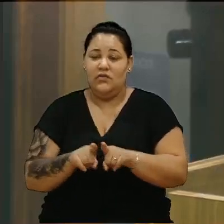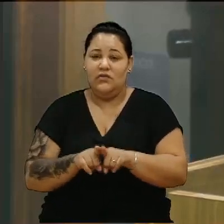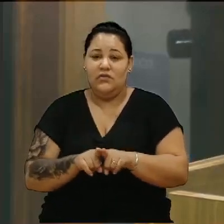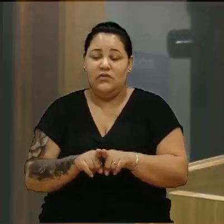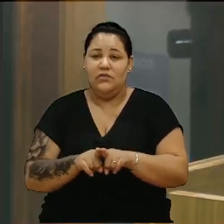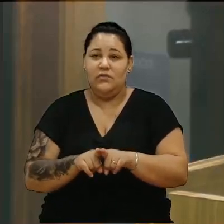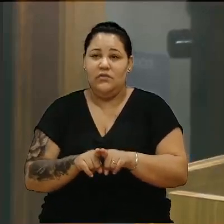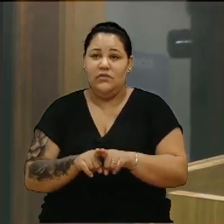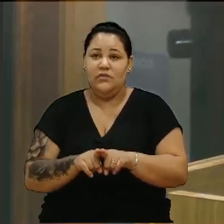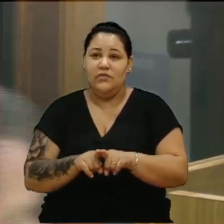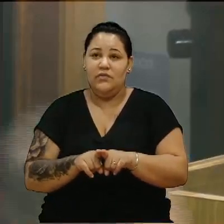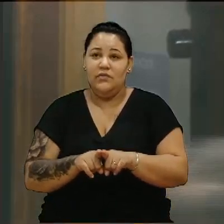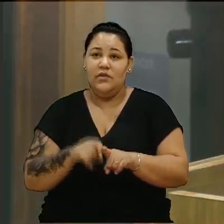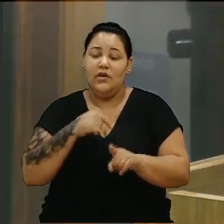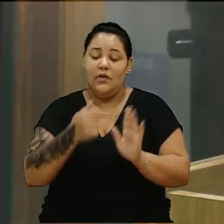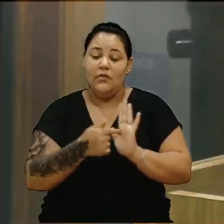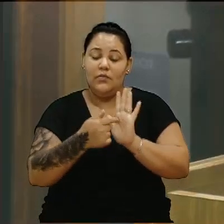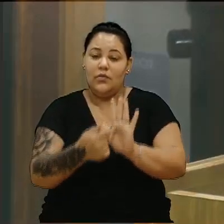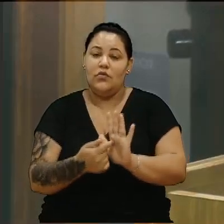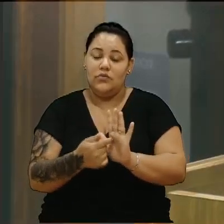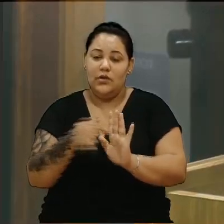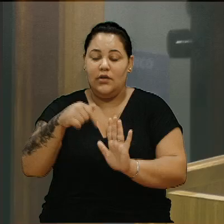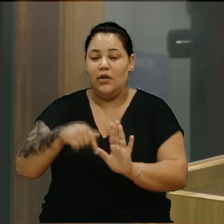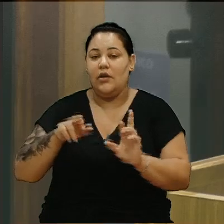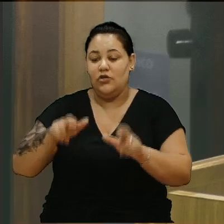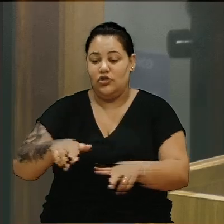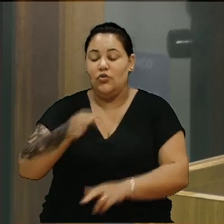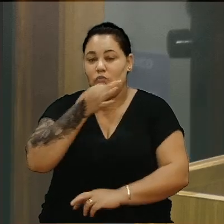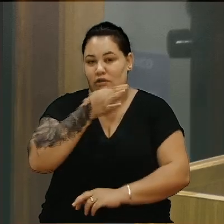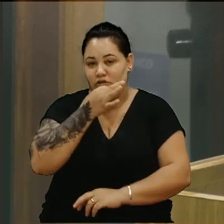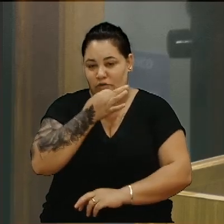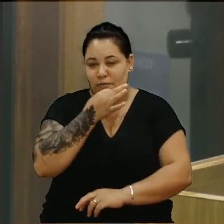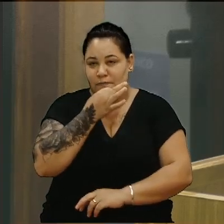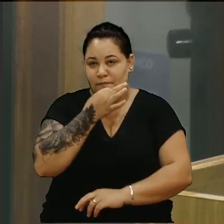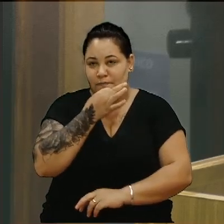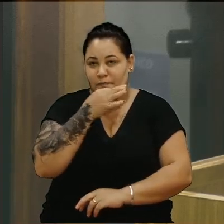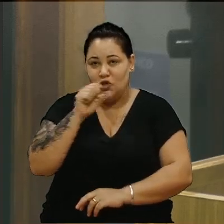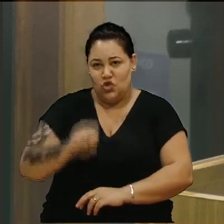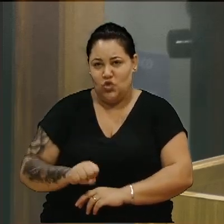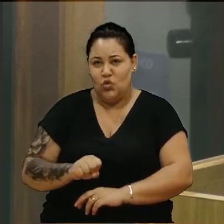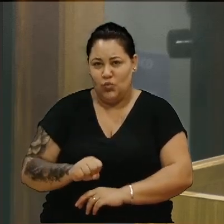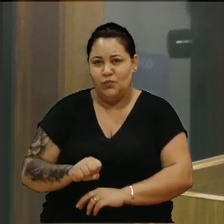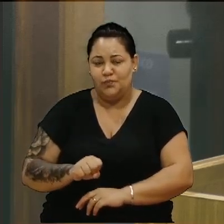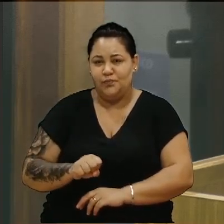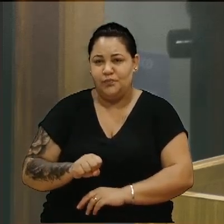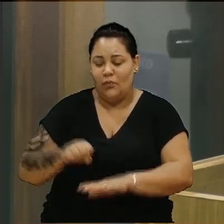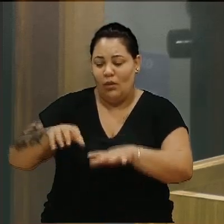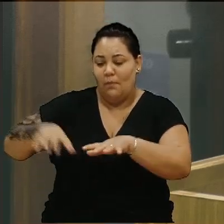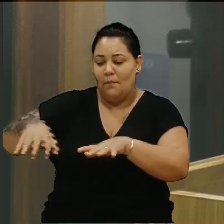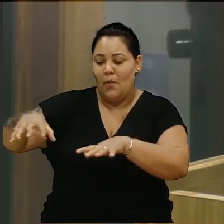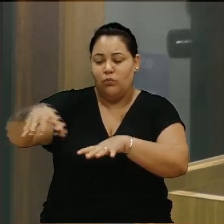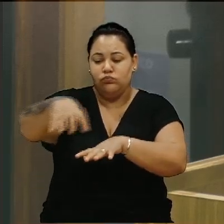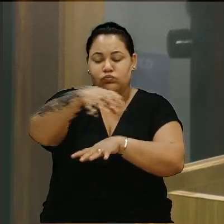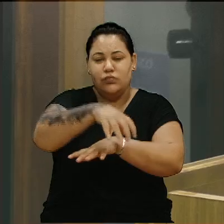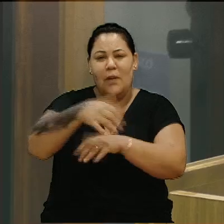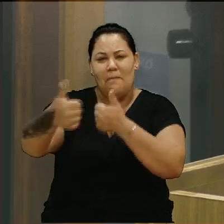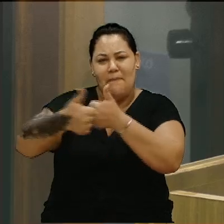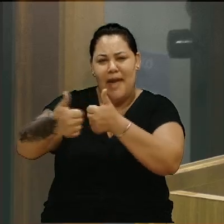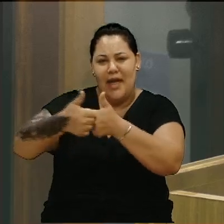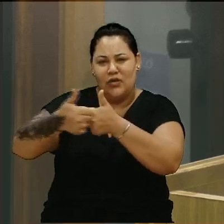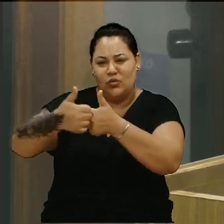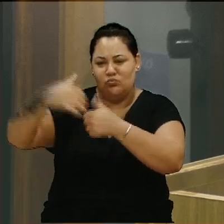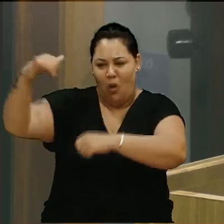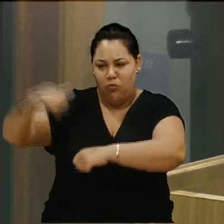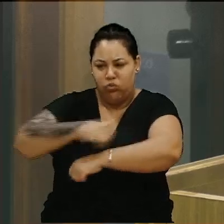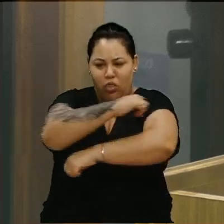quais eu destaco aqui a região sul, o bairro Monte Carmelo, Arcobaleno, o bairro Glória, também o Santos Dumont, aeroporto, aquela região que, inclusive,